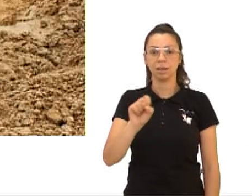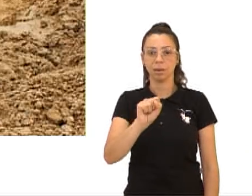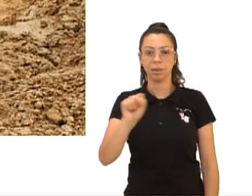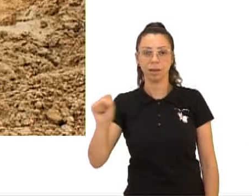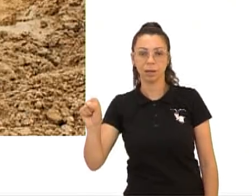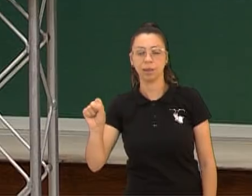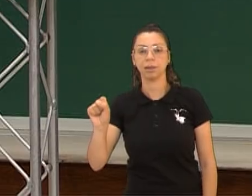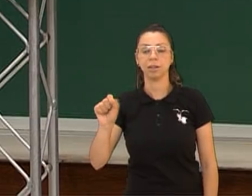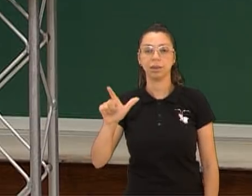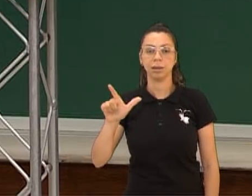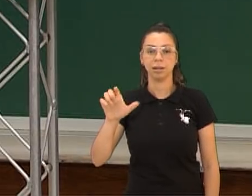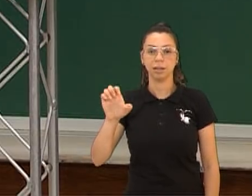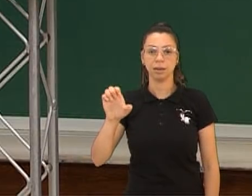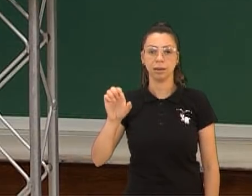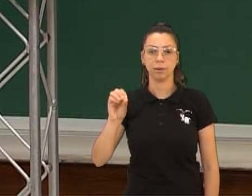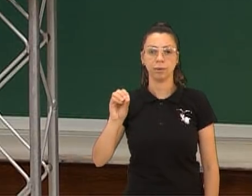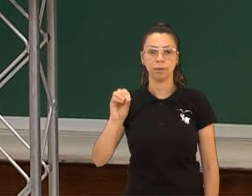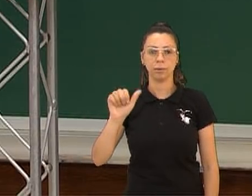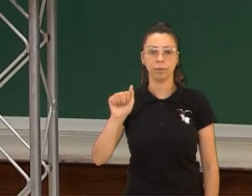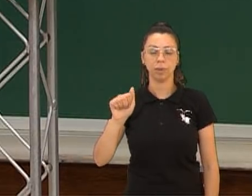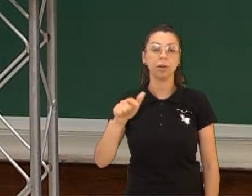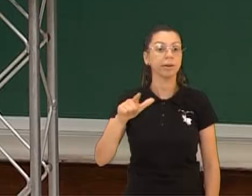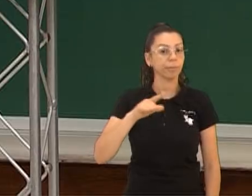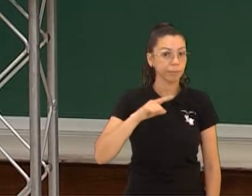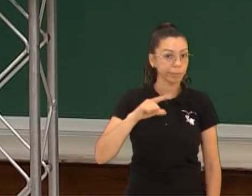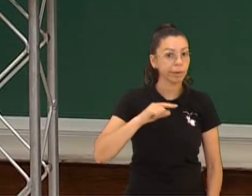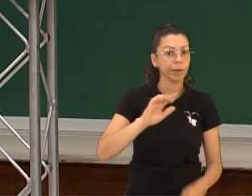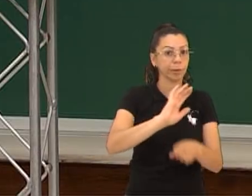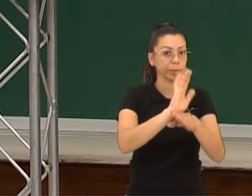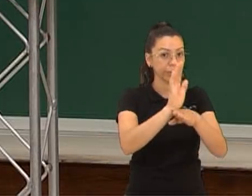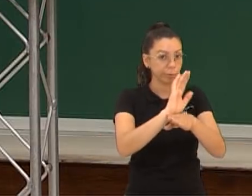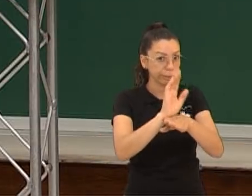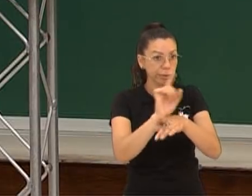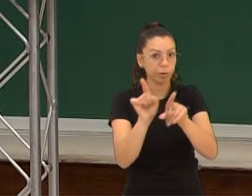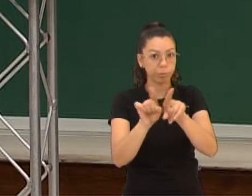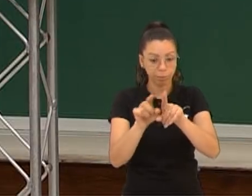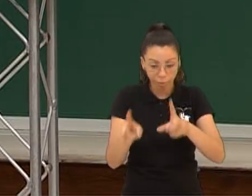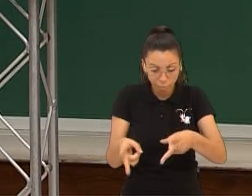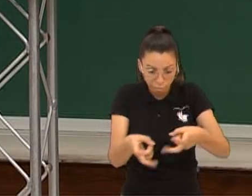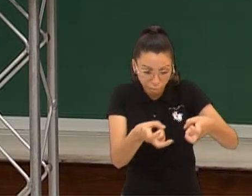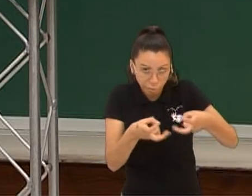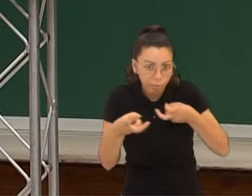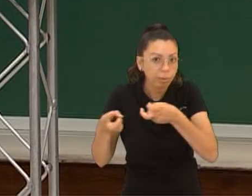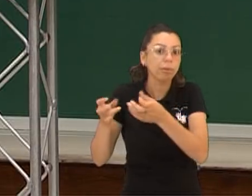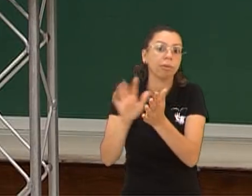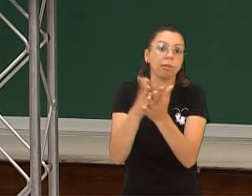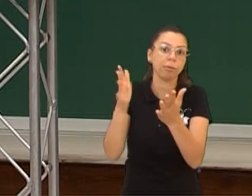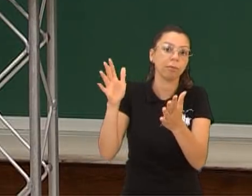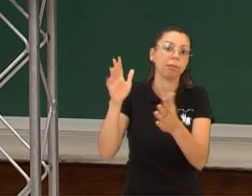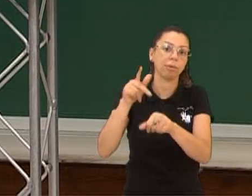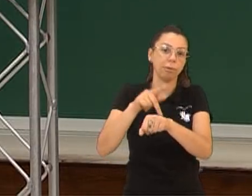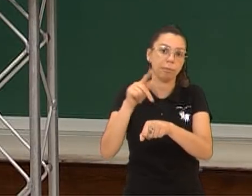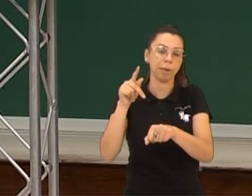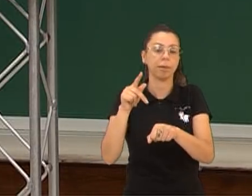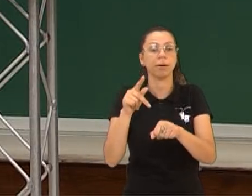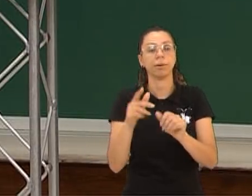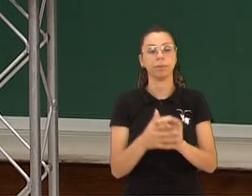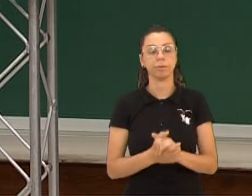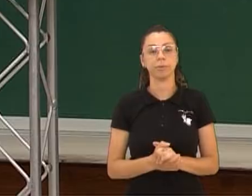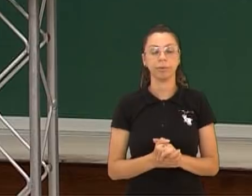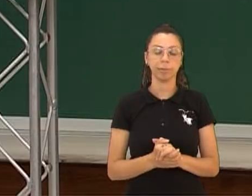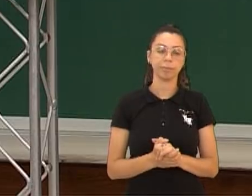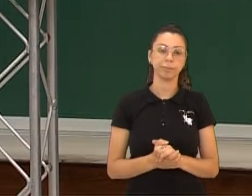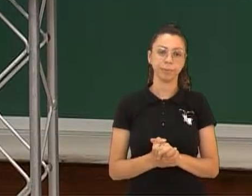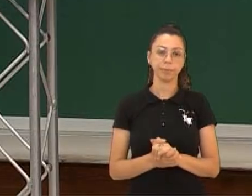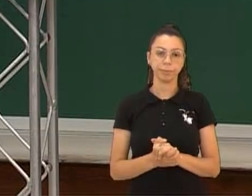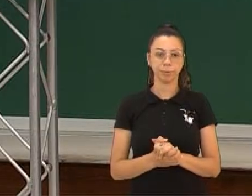aparece no filme que eu indiquei para vocês, lá do Diamantes de Sangue, também tem exploração de diamantes lá. Apesar desse